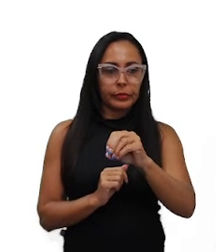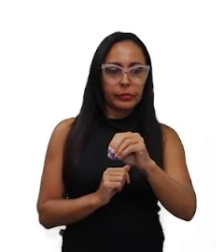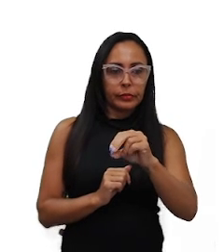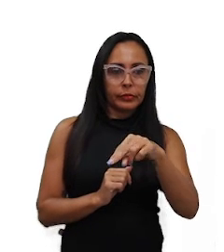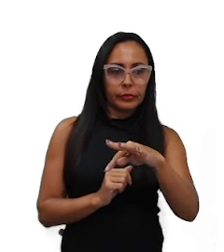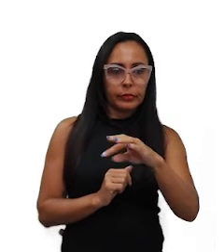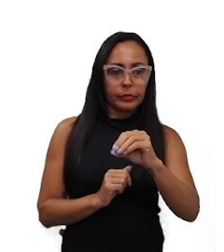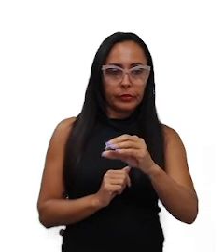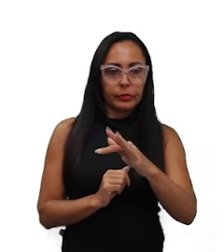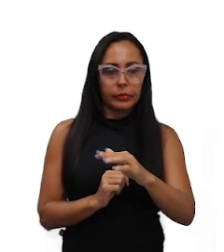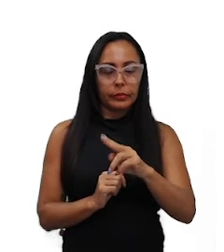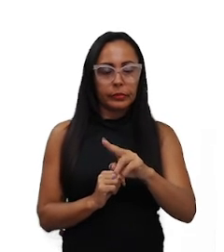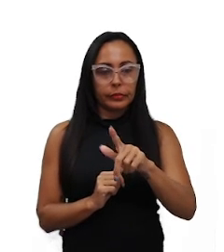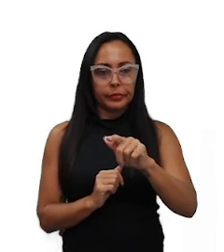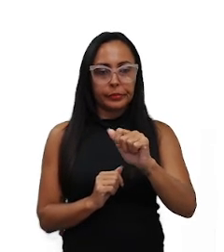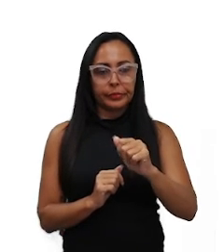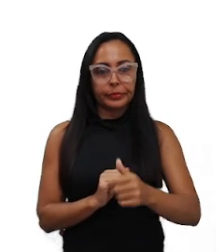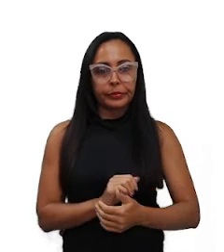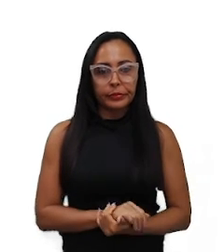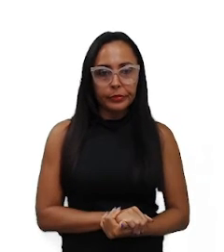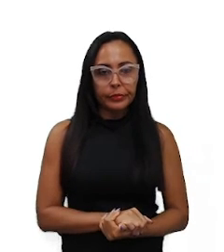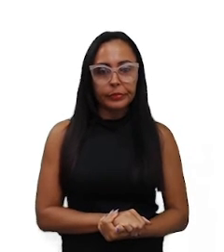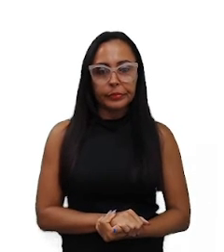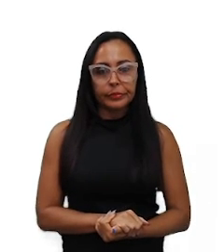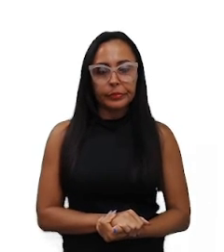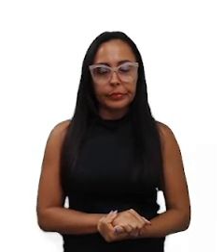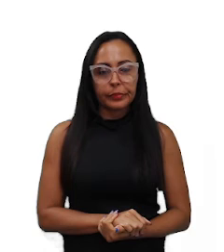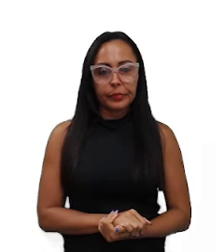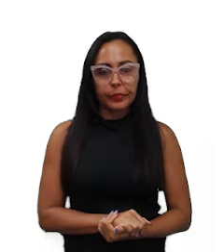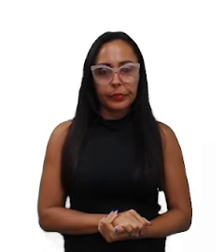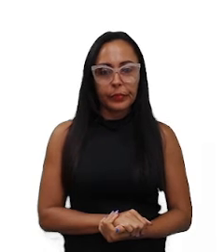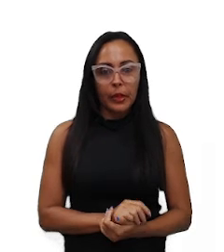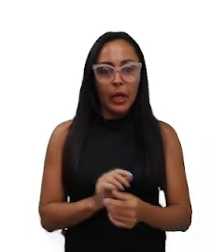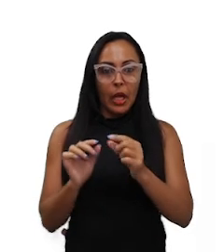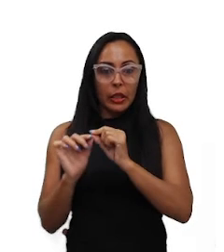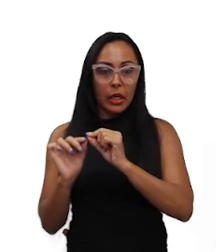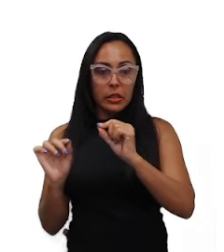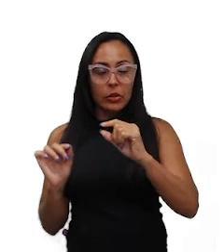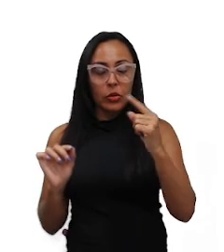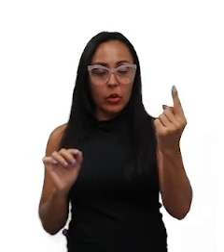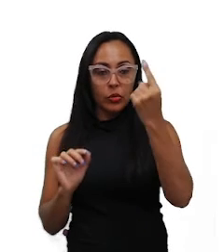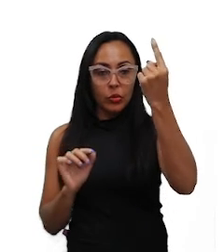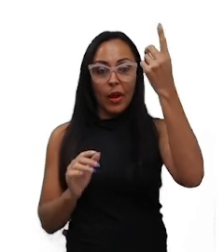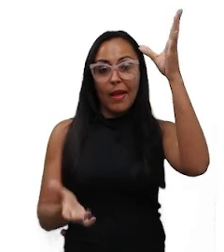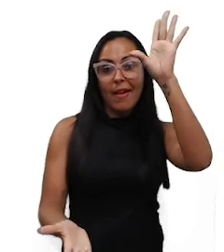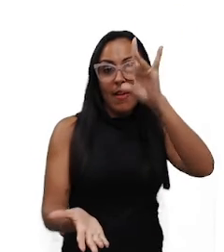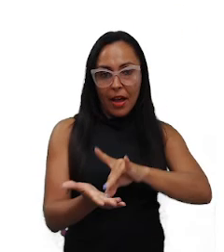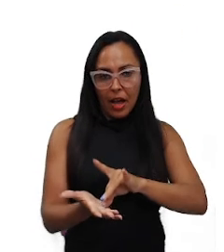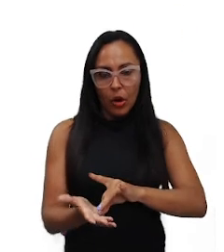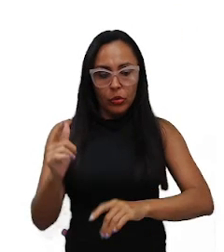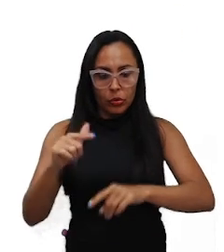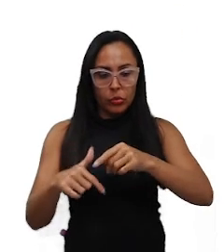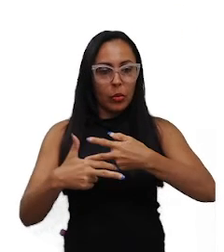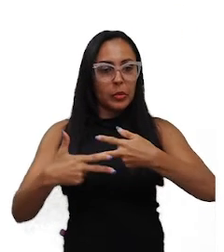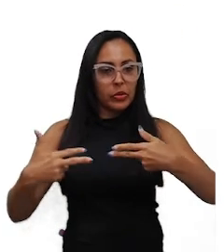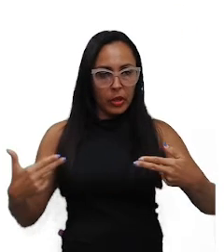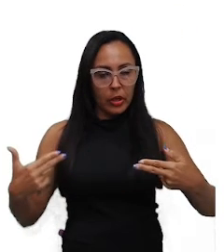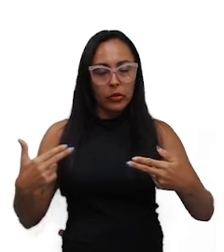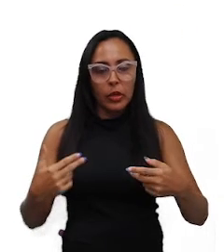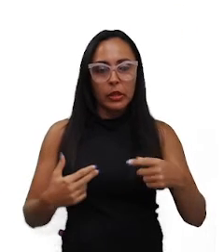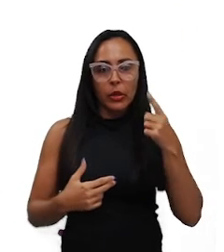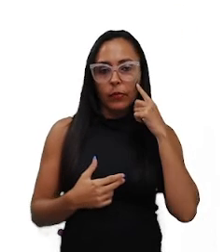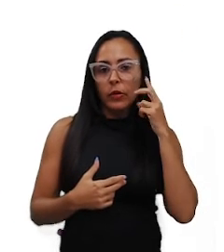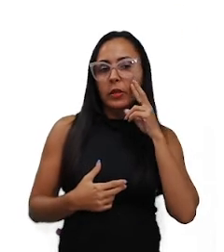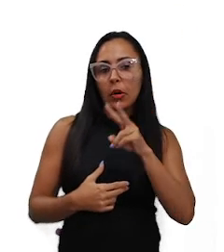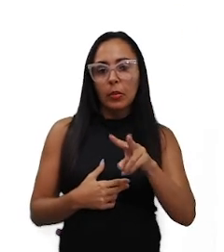marcar na parte de frente, a gente chama de verdadeira grandeza, é onde está as alturas reais dos objetos. Então, vocês podem ver